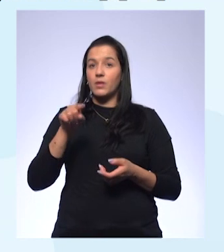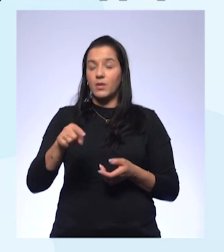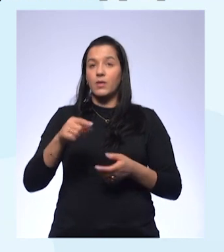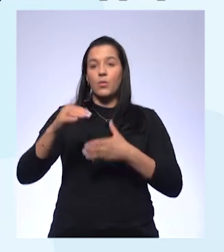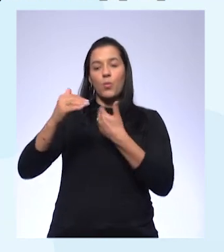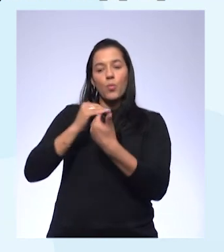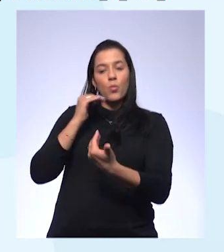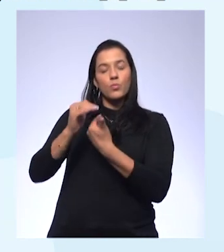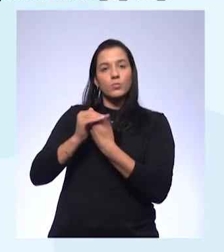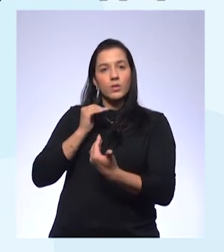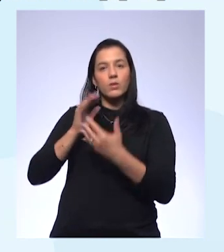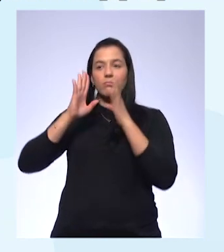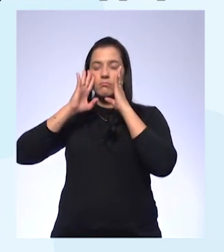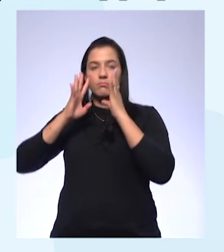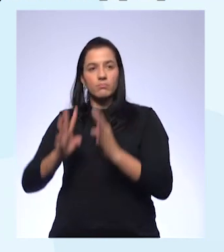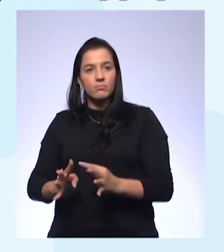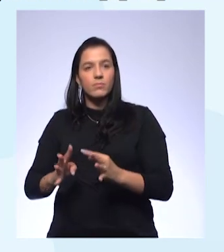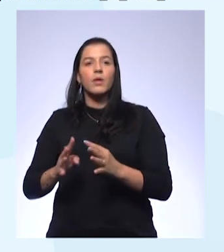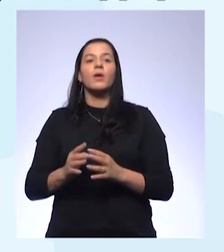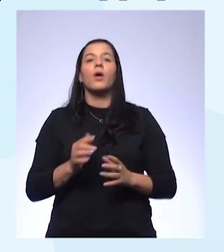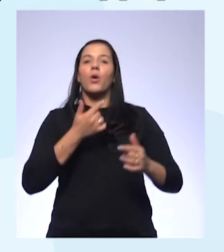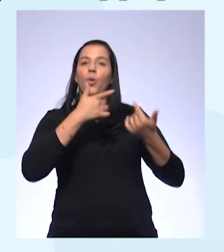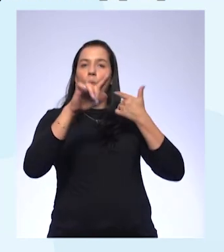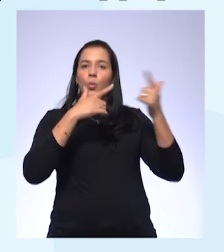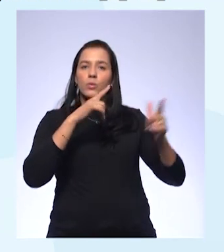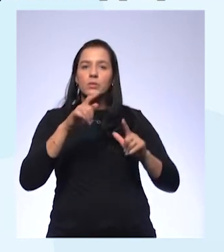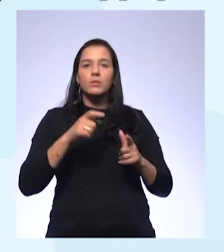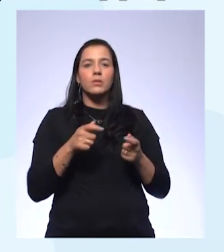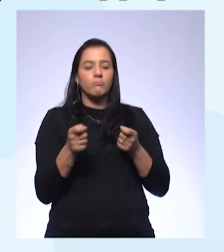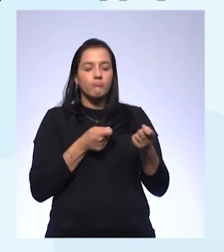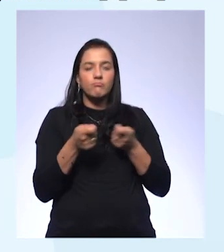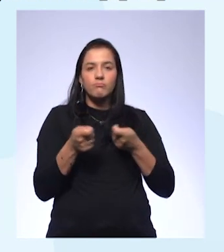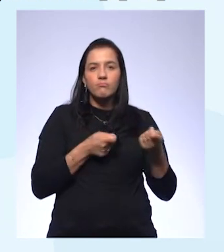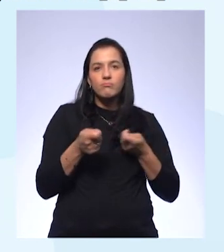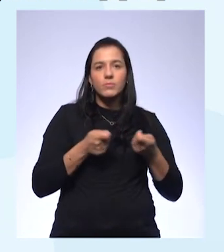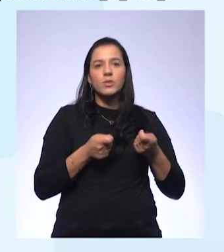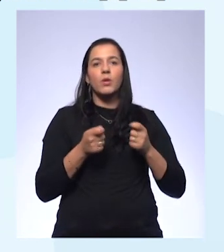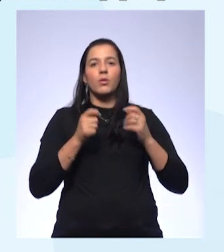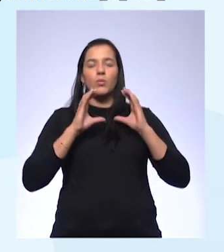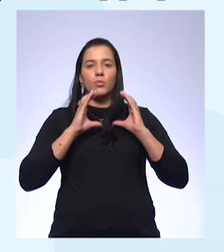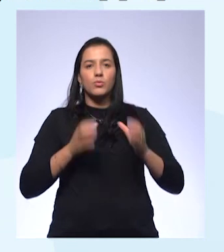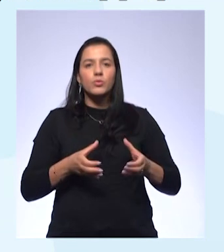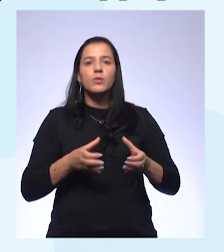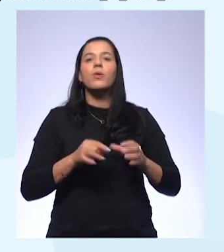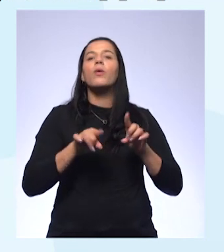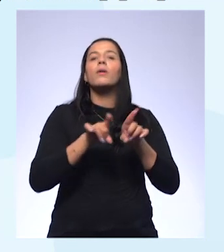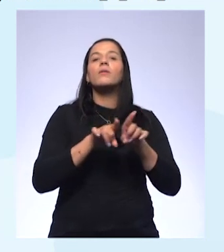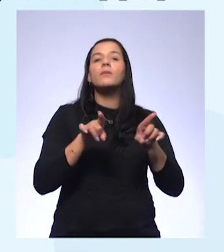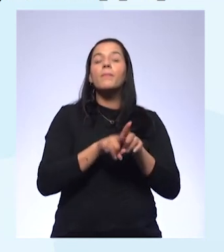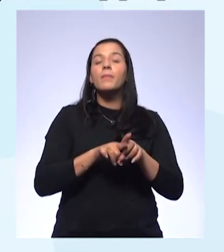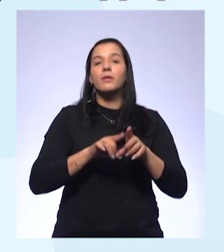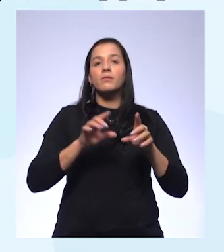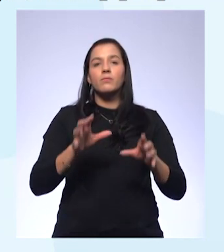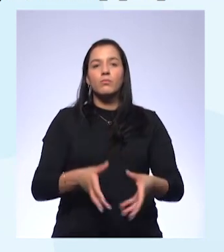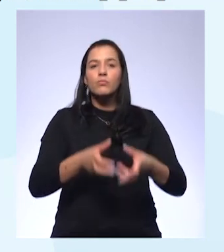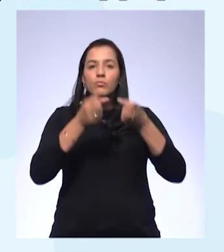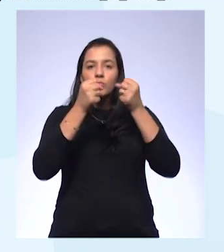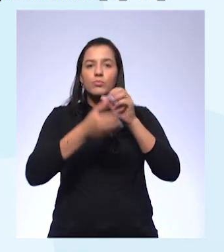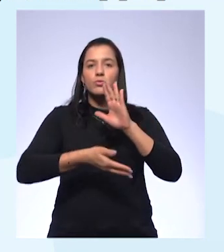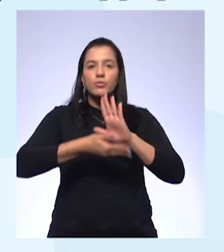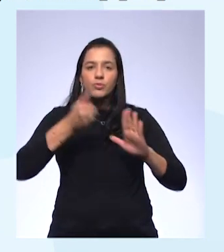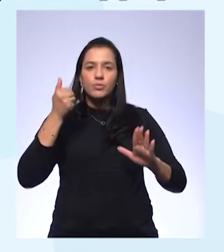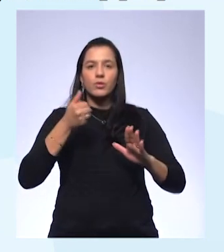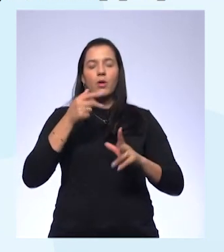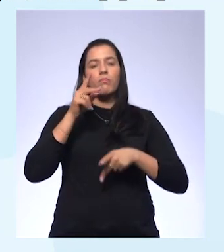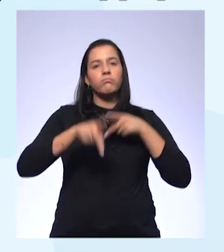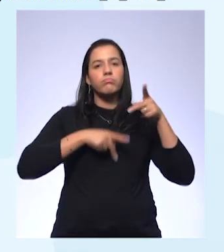de Segurança Nacional e sem as limitações previstas na Constituição, poderá suspender os direitos